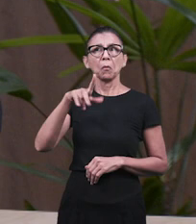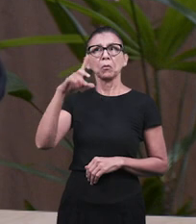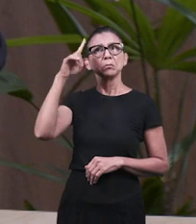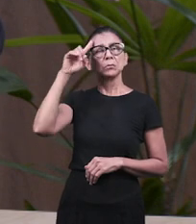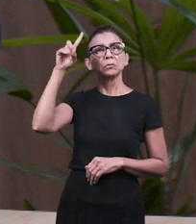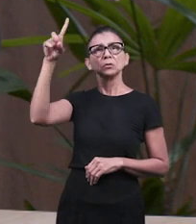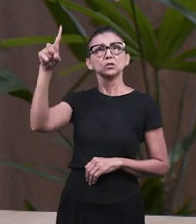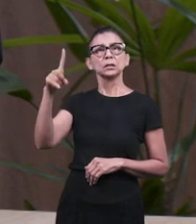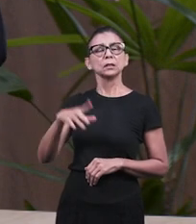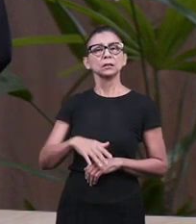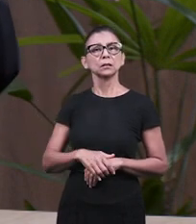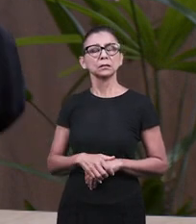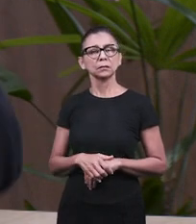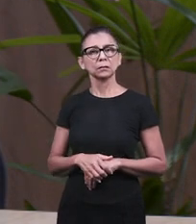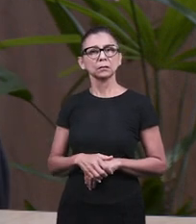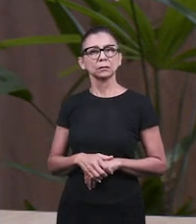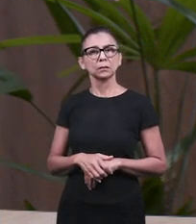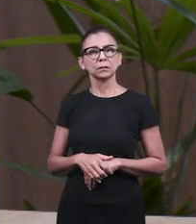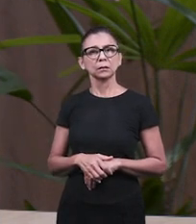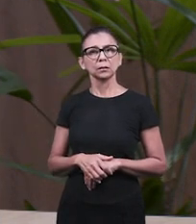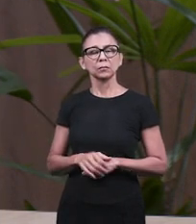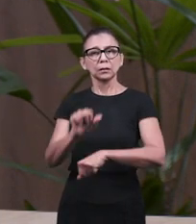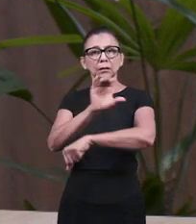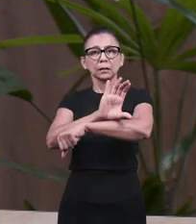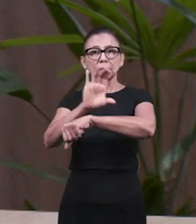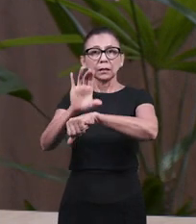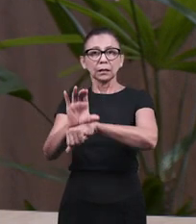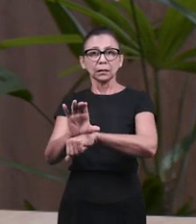Então, nem a terra prometida foi o repouso.